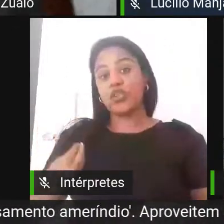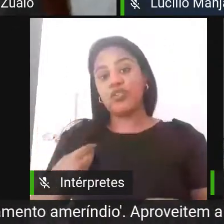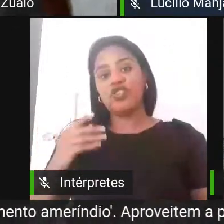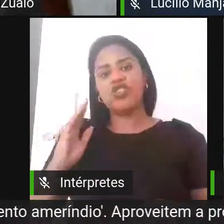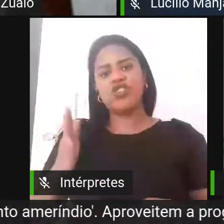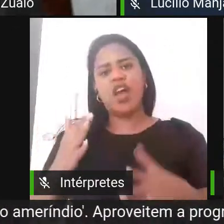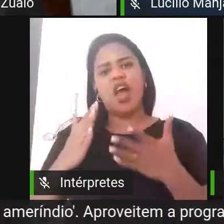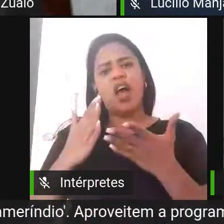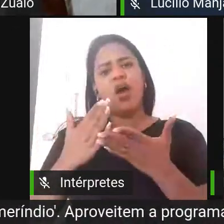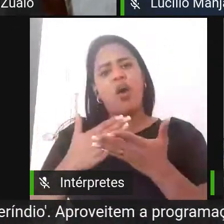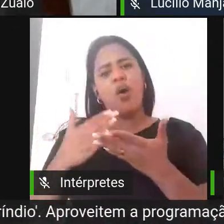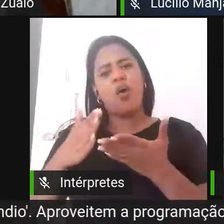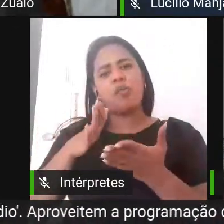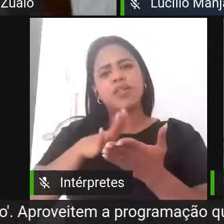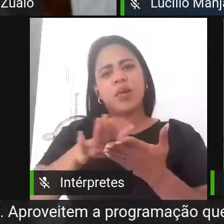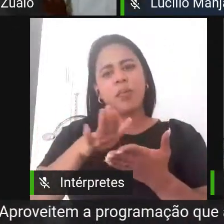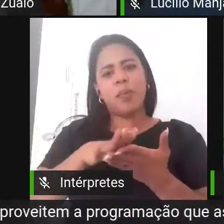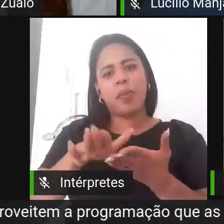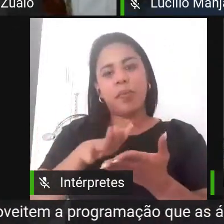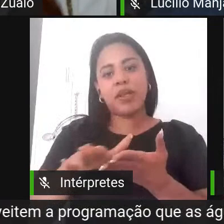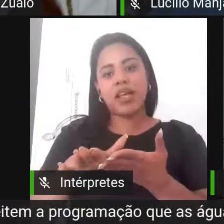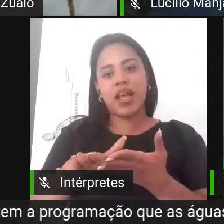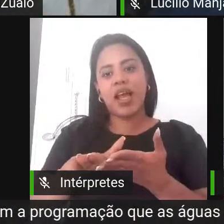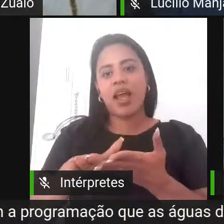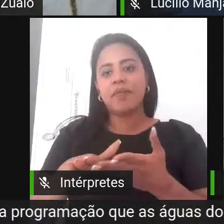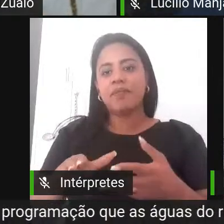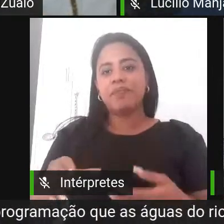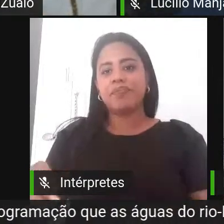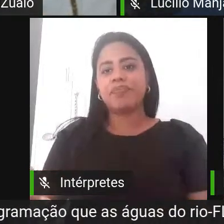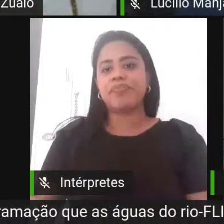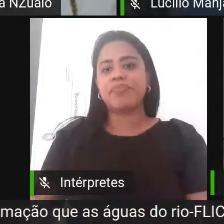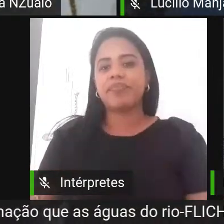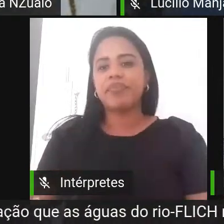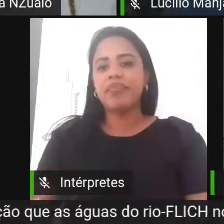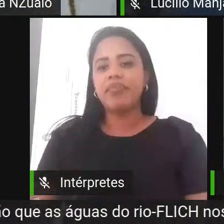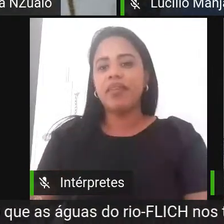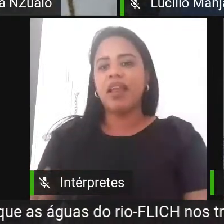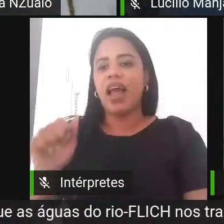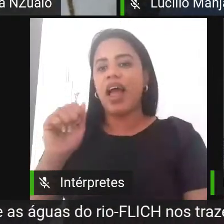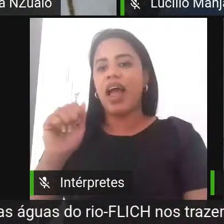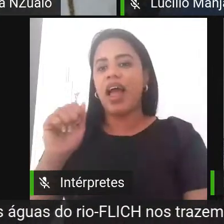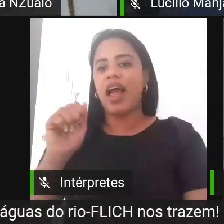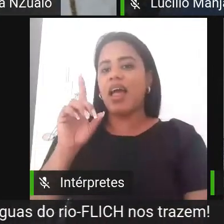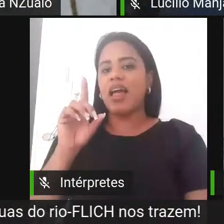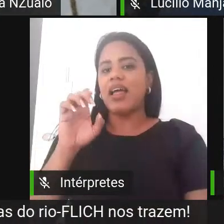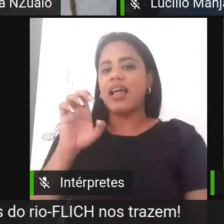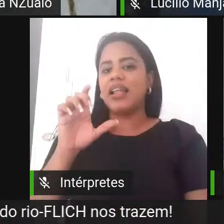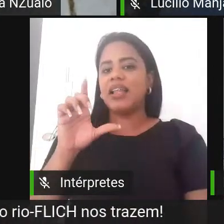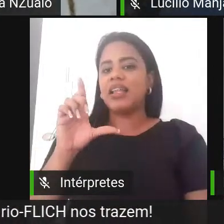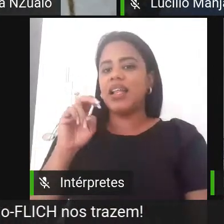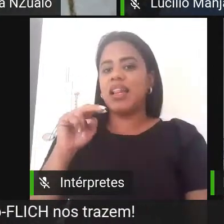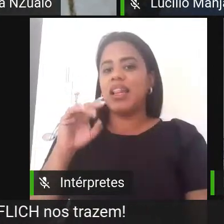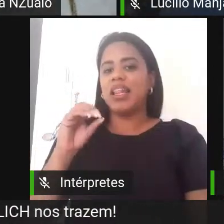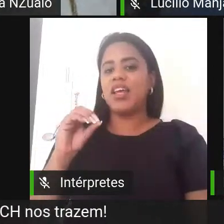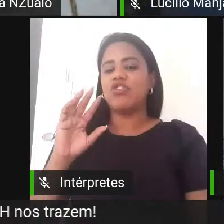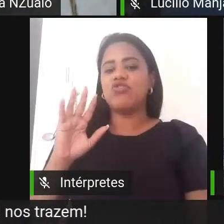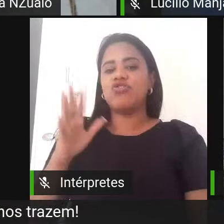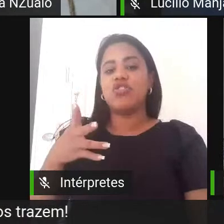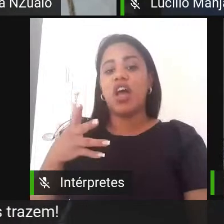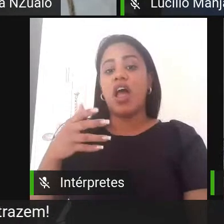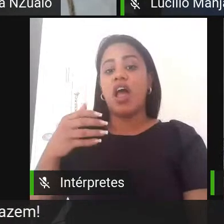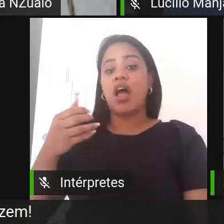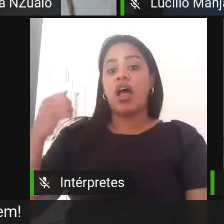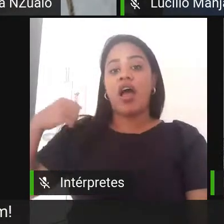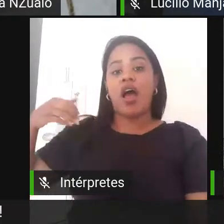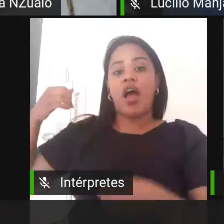Adelino, todos começaram a publicar de 2000 para cá. Adelino, o primeiro livro dele é de 99. Mas enfim, é quase 2000. Então